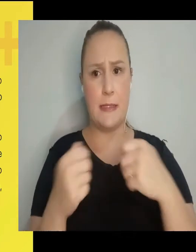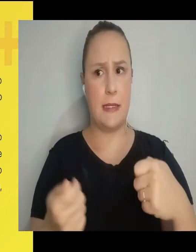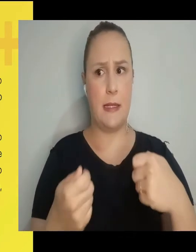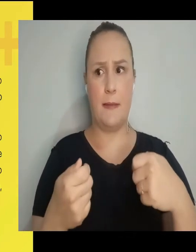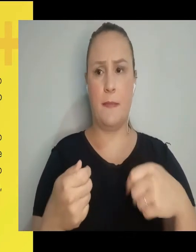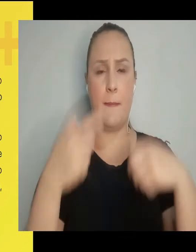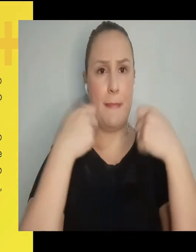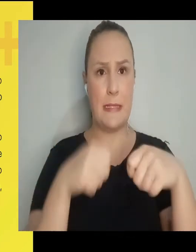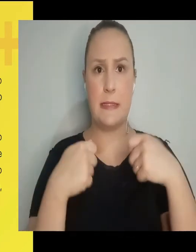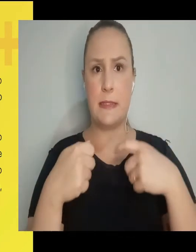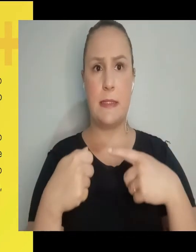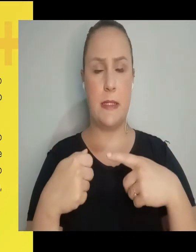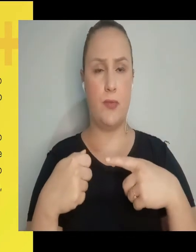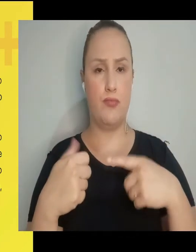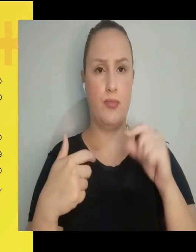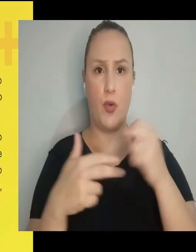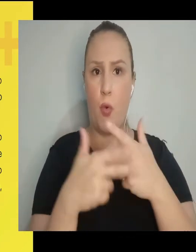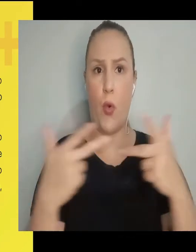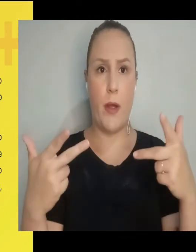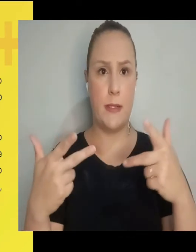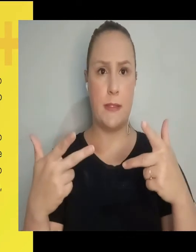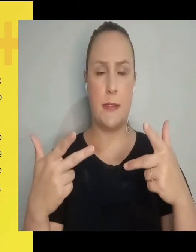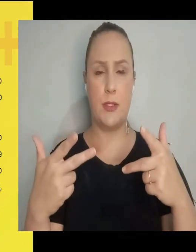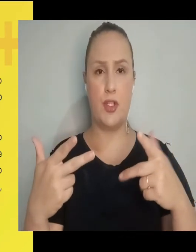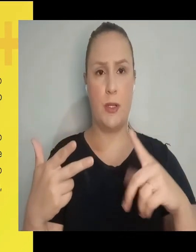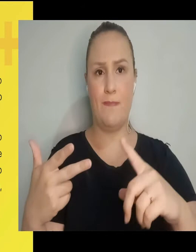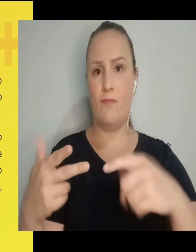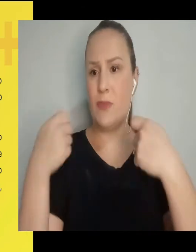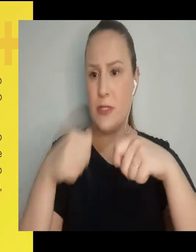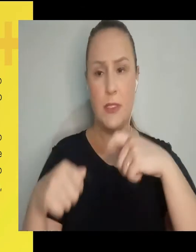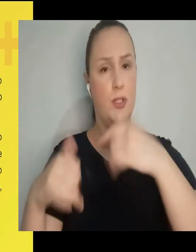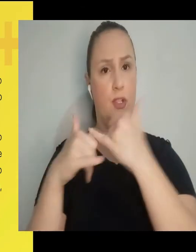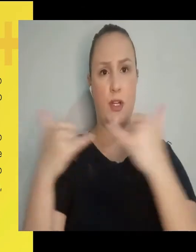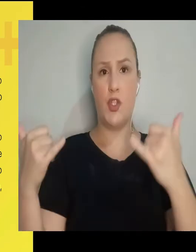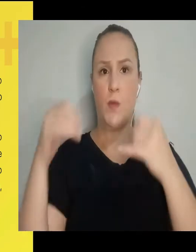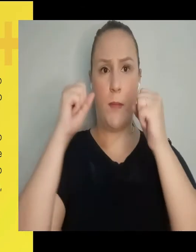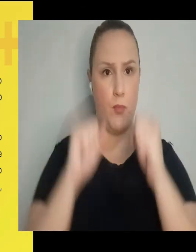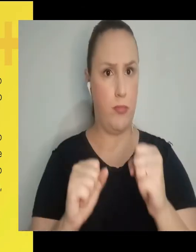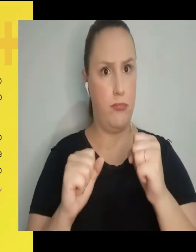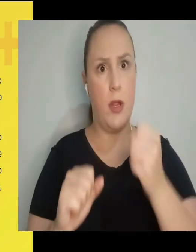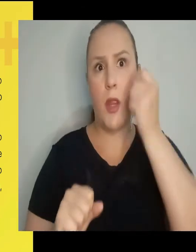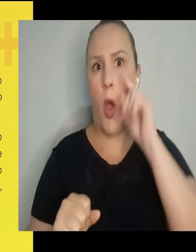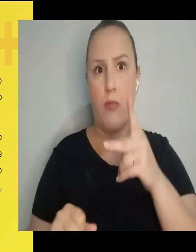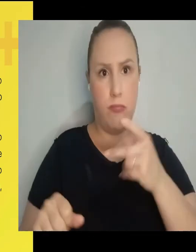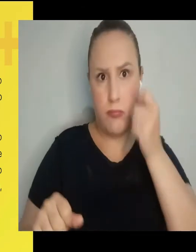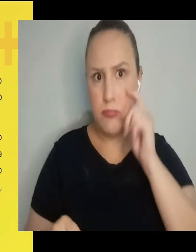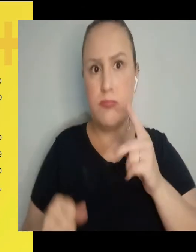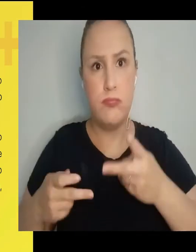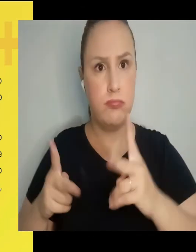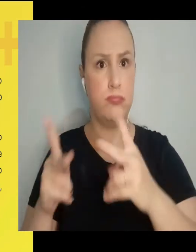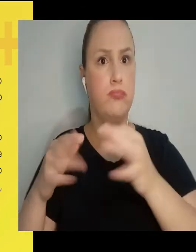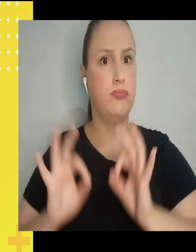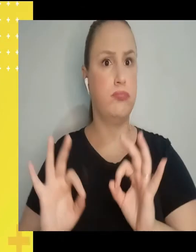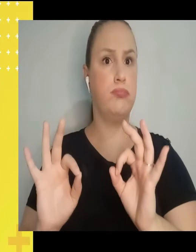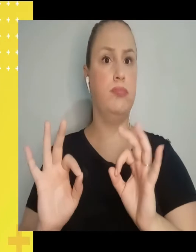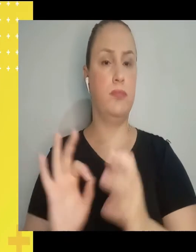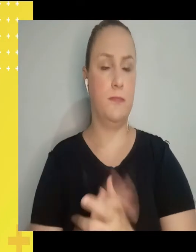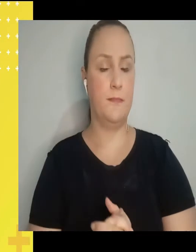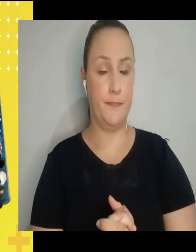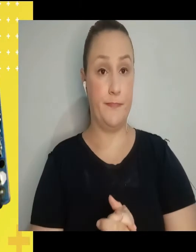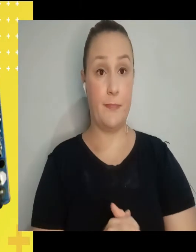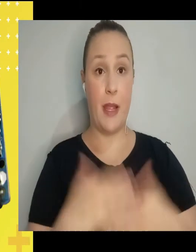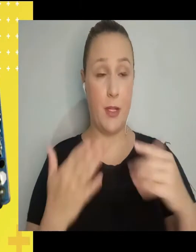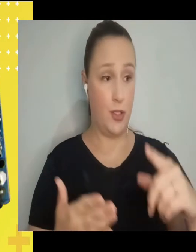a necessidade, todos os equipamentos que envolvem essa necessidade, então, de carga elétrica para funcionar.